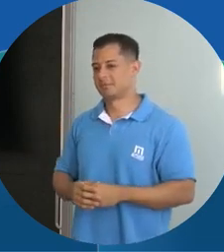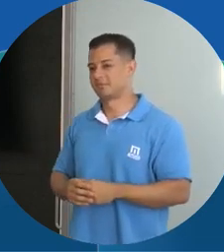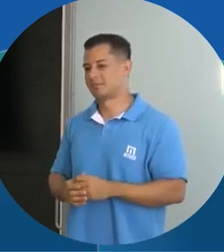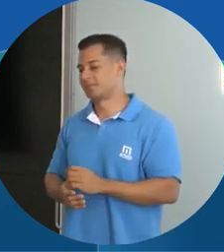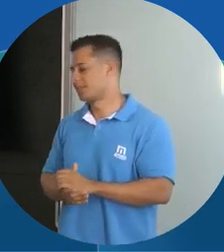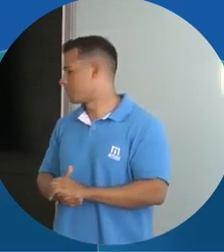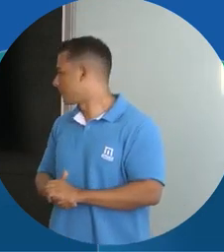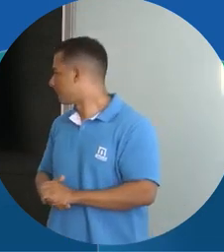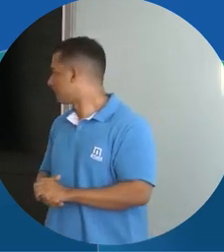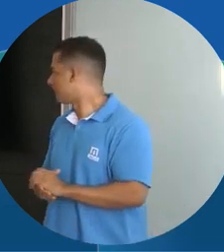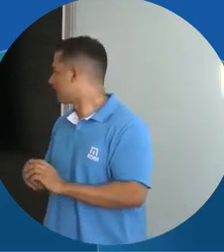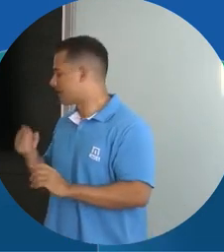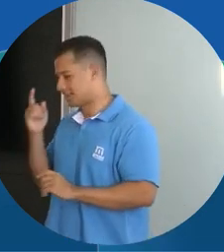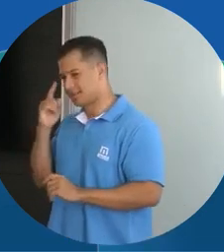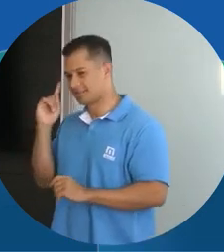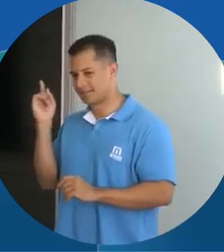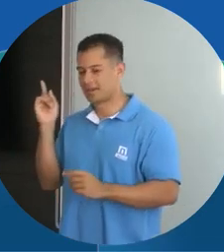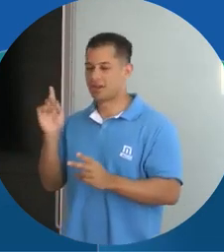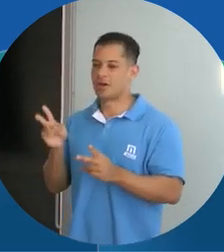Aqui a gente já observa